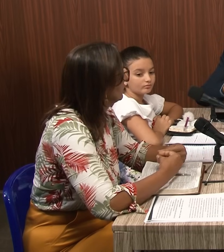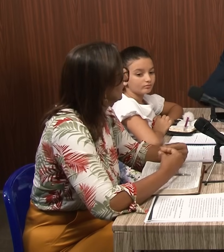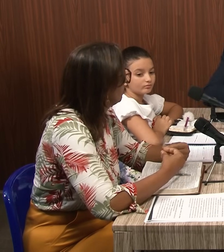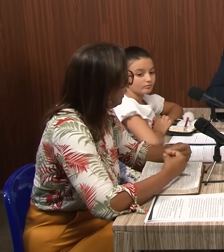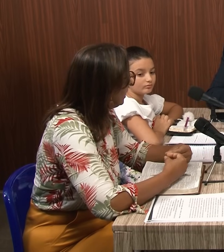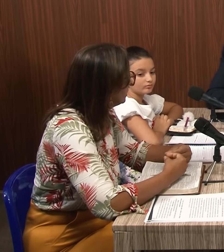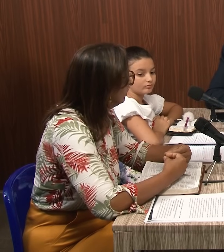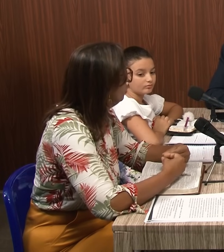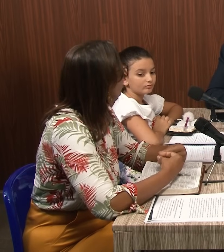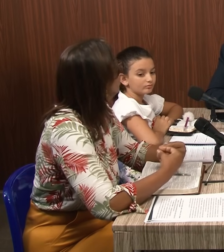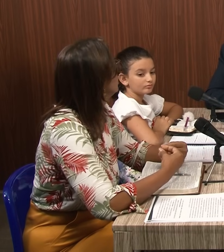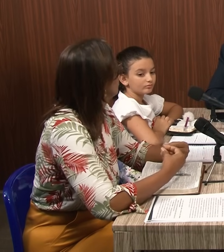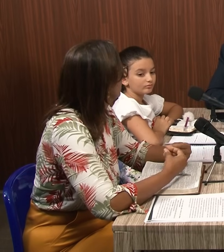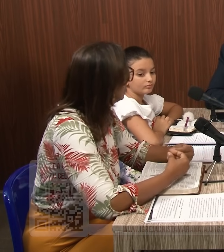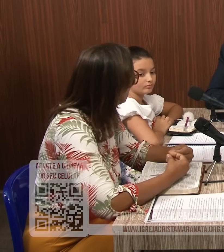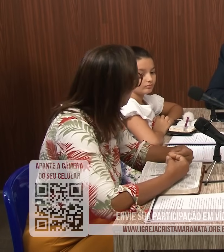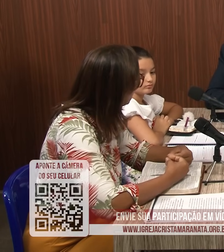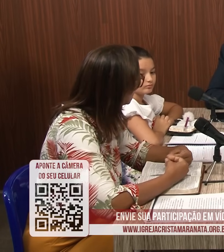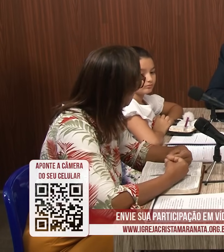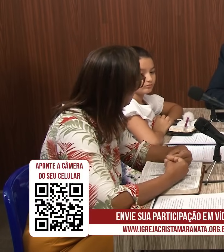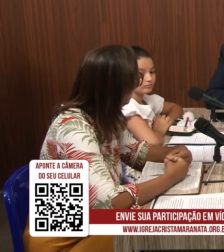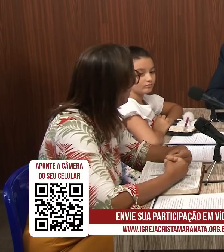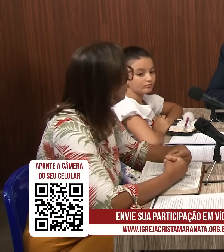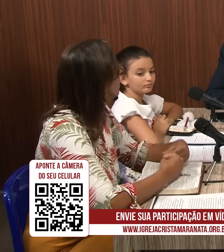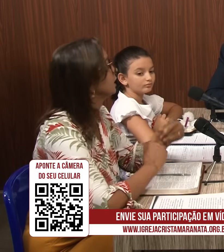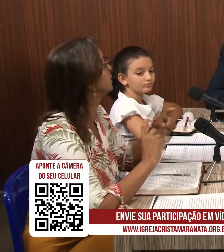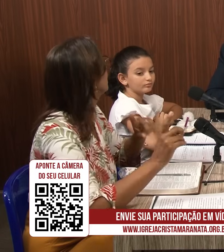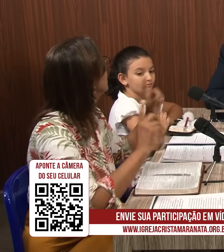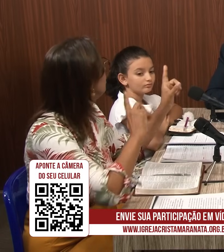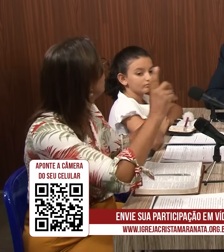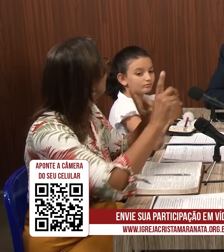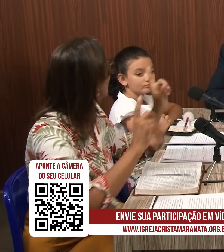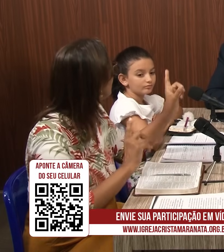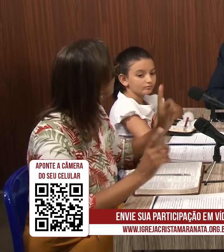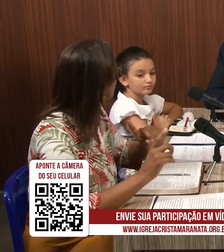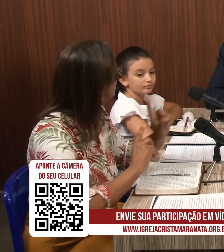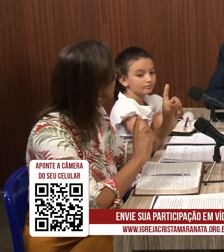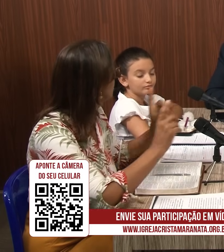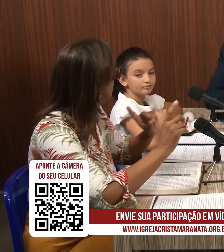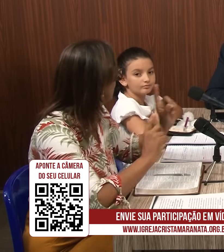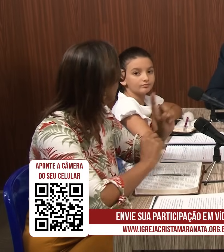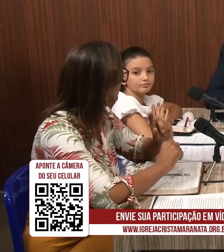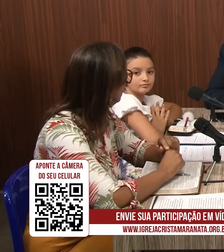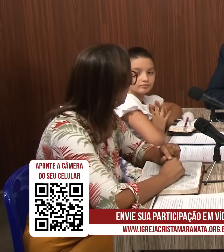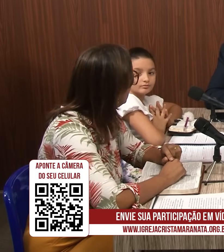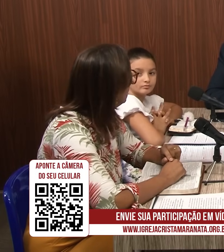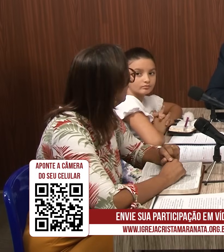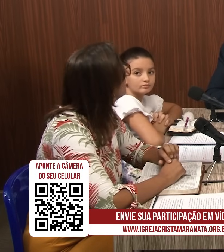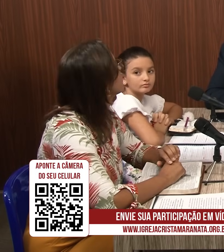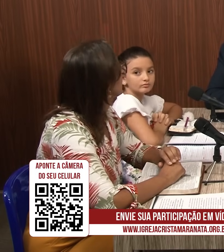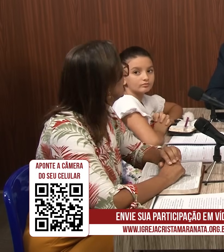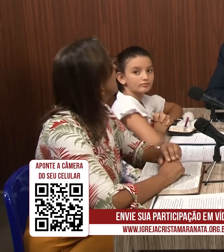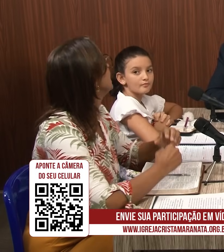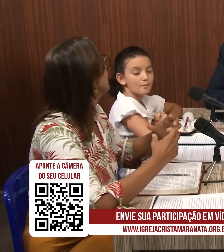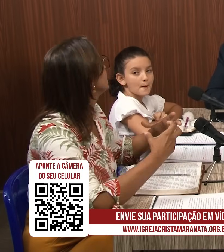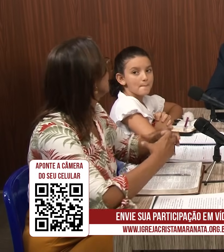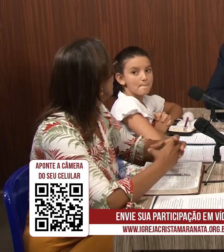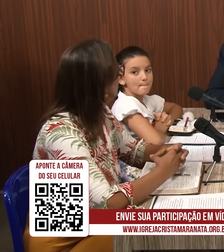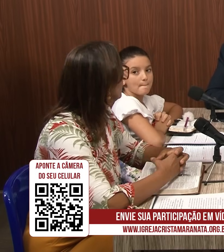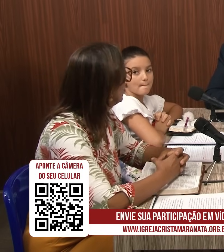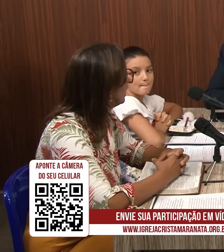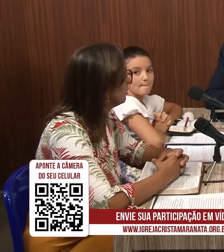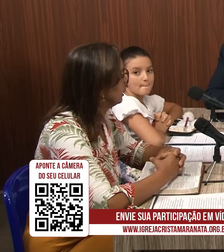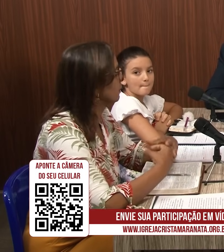lutas, cada vez se aperta, e o mundo está vivendo essa convulsão, porque está cada um para um lado, né? Não tem uma direção. Não há unidade. Né? E a